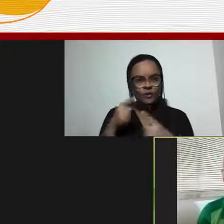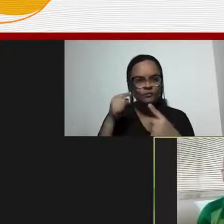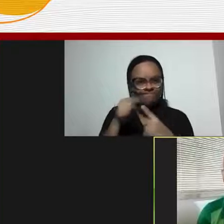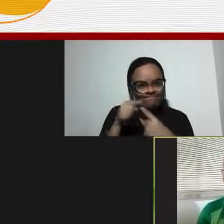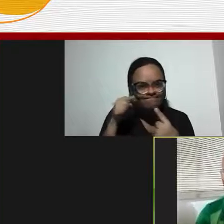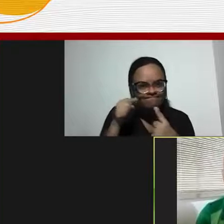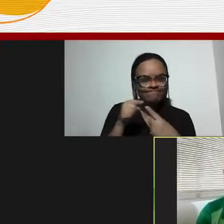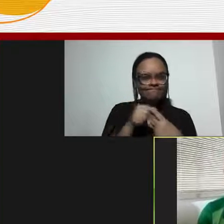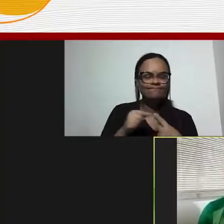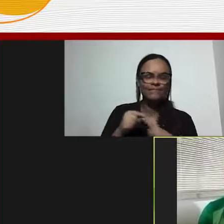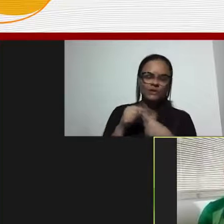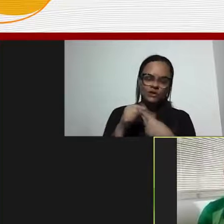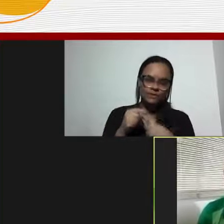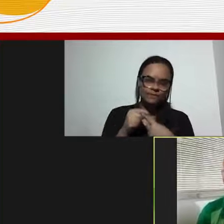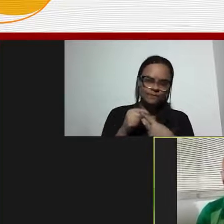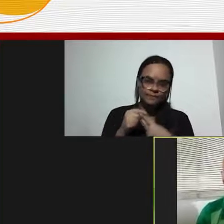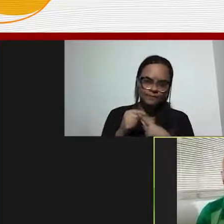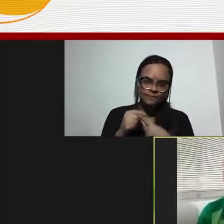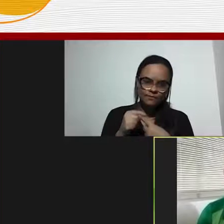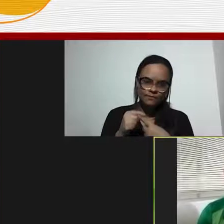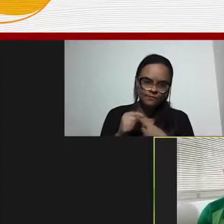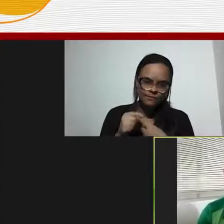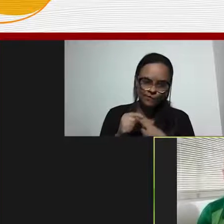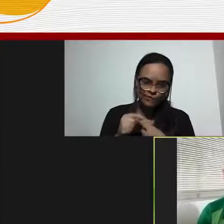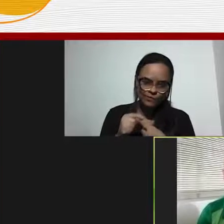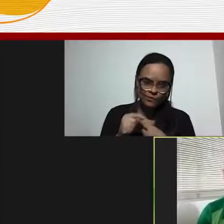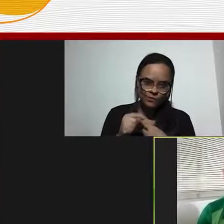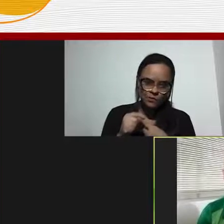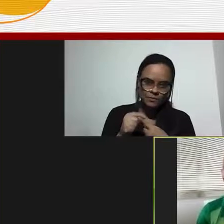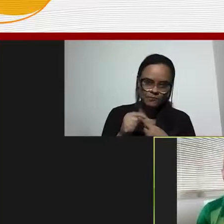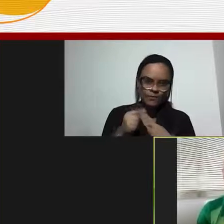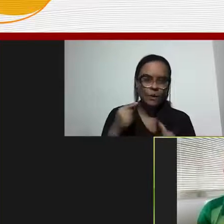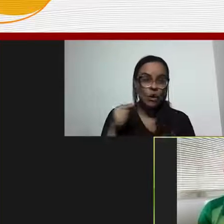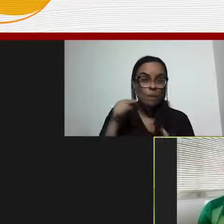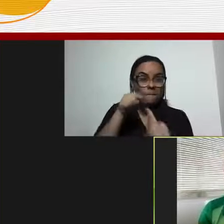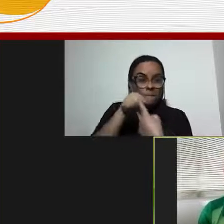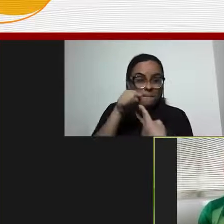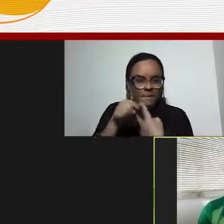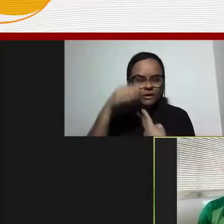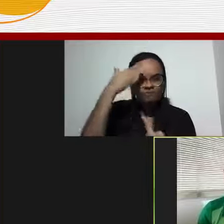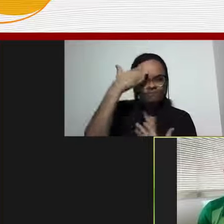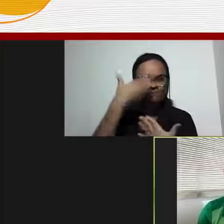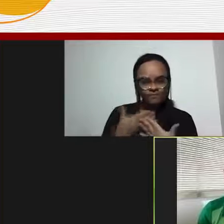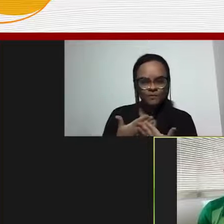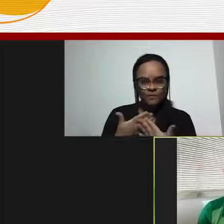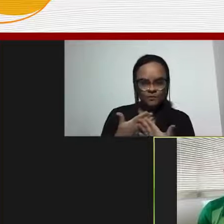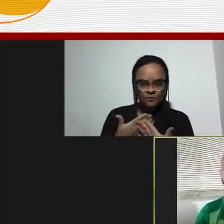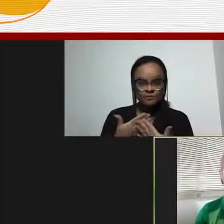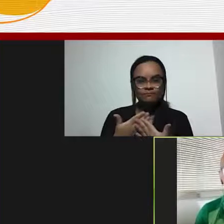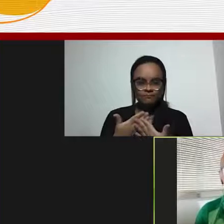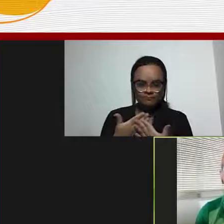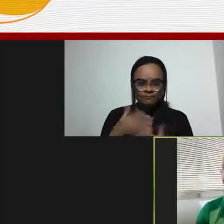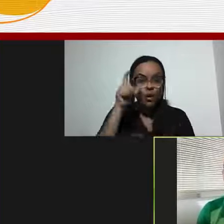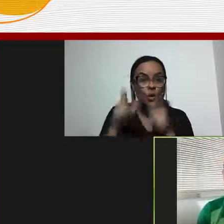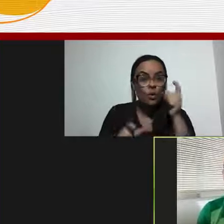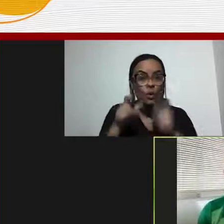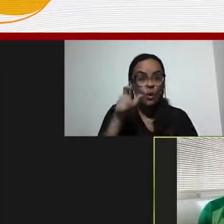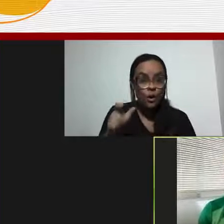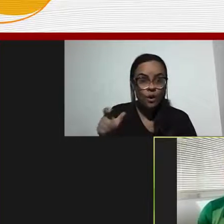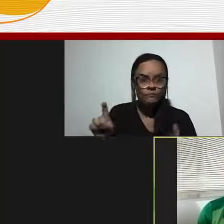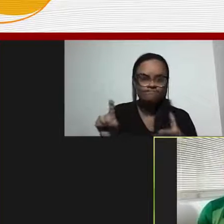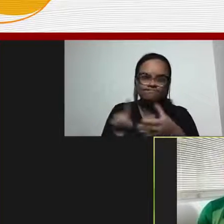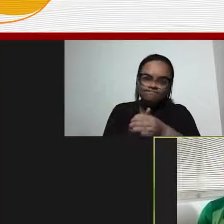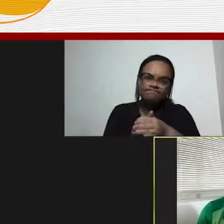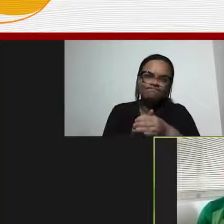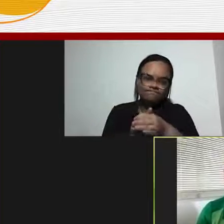acredito nesse sonho, eu tenho uma convicção que temos que ter pessoas dentro da nossa